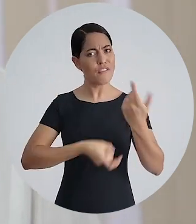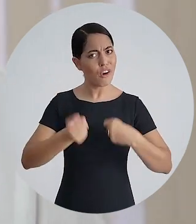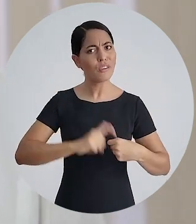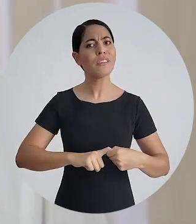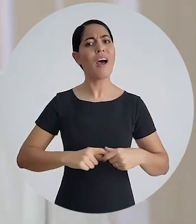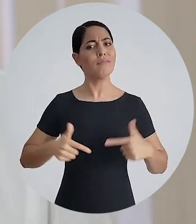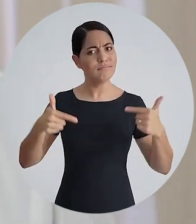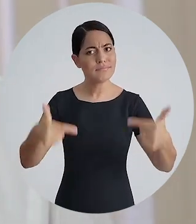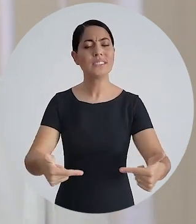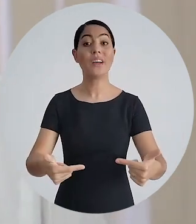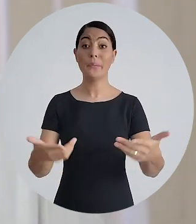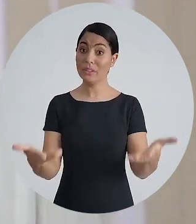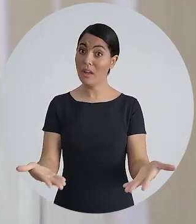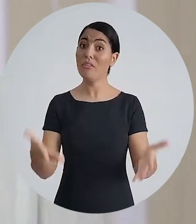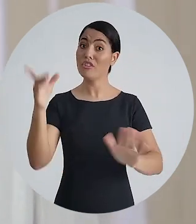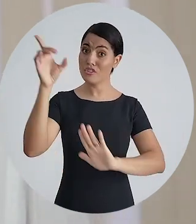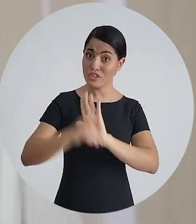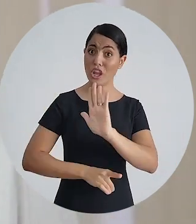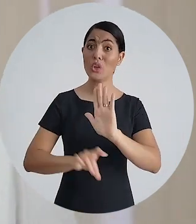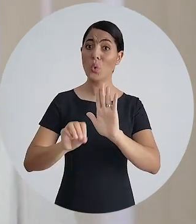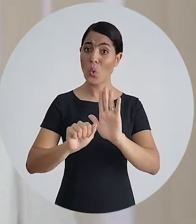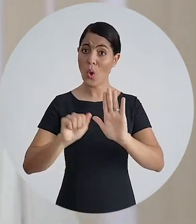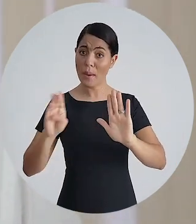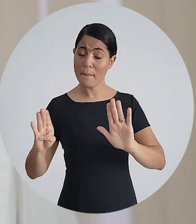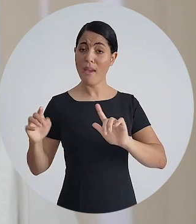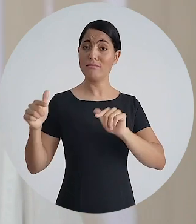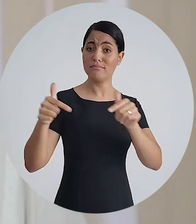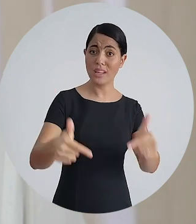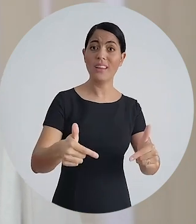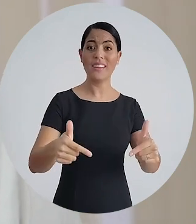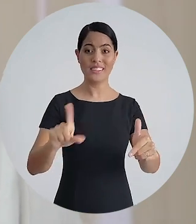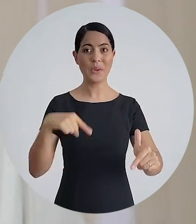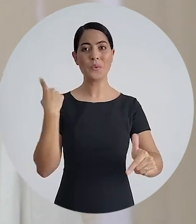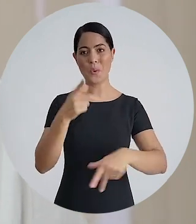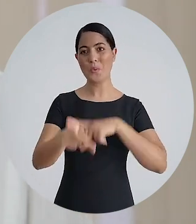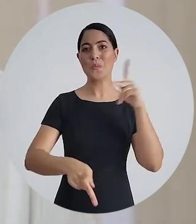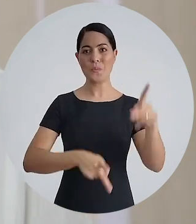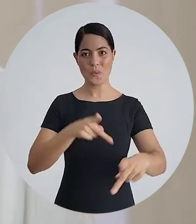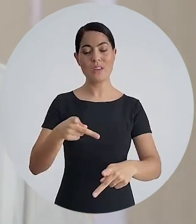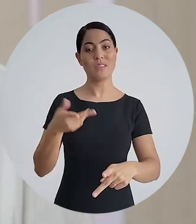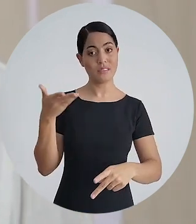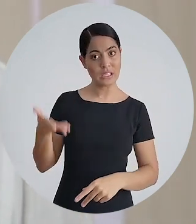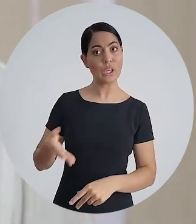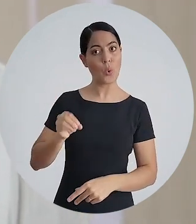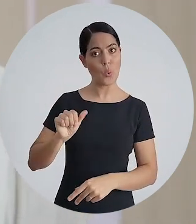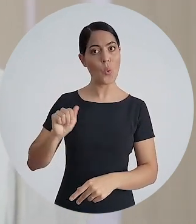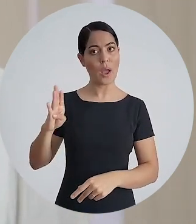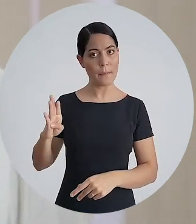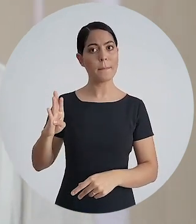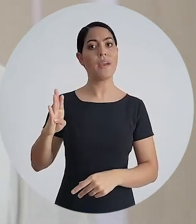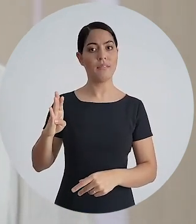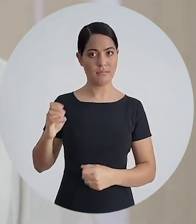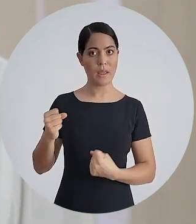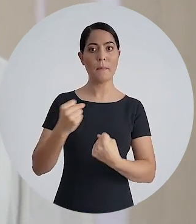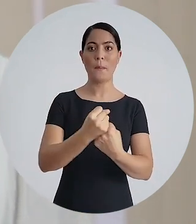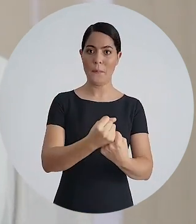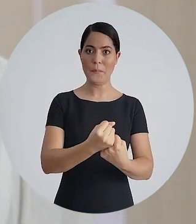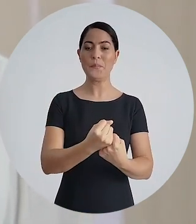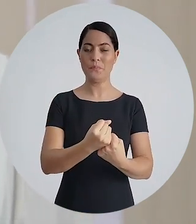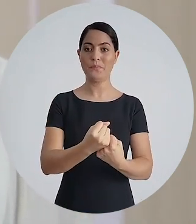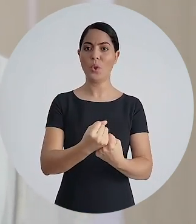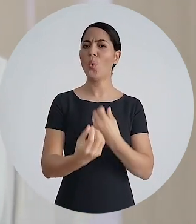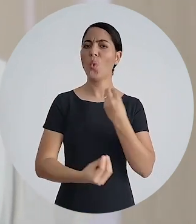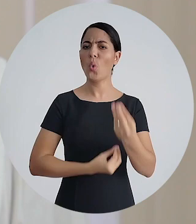povo brasileiro quer voltar a produzir. A Ordem dos Advogados, através do direito, através da Corte do